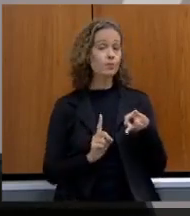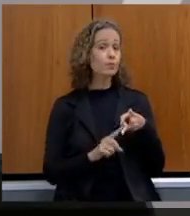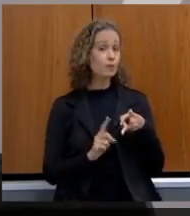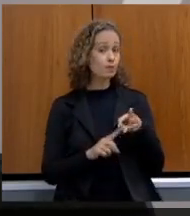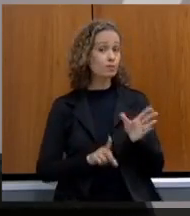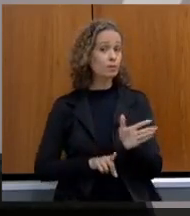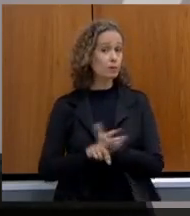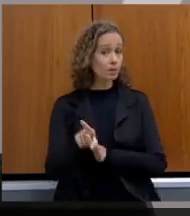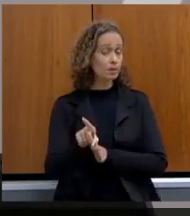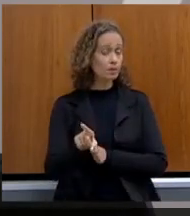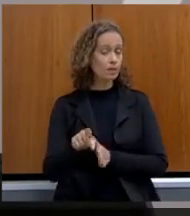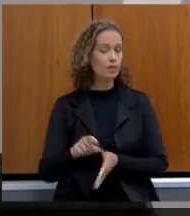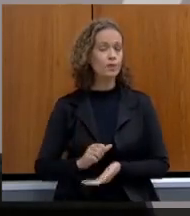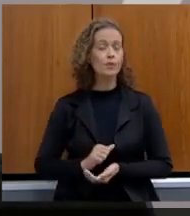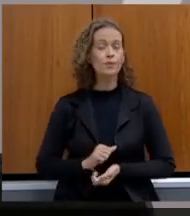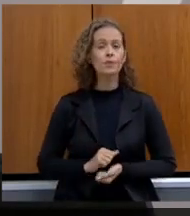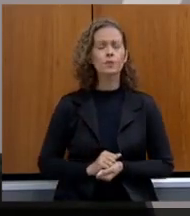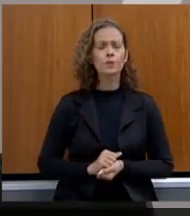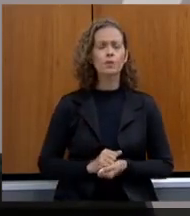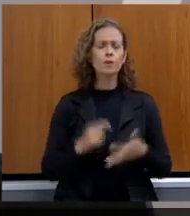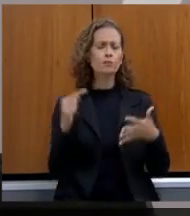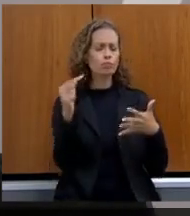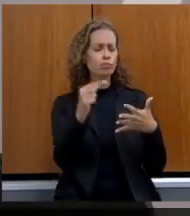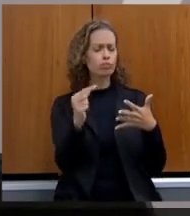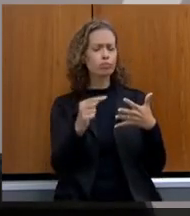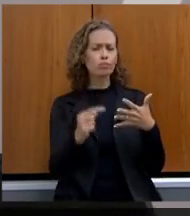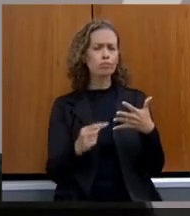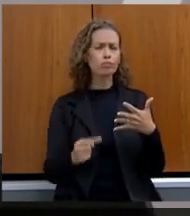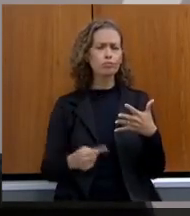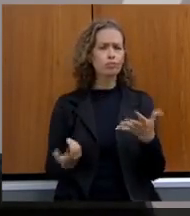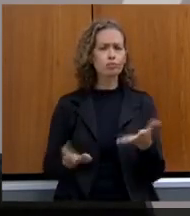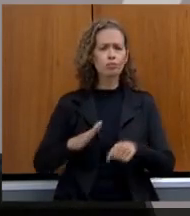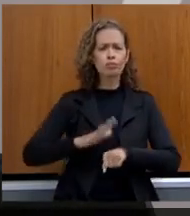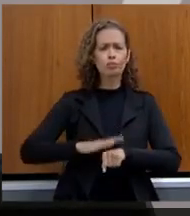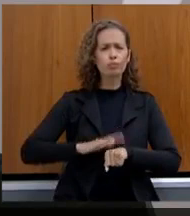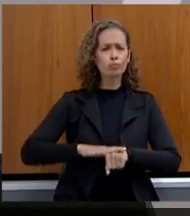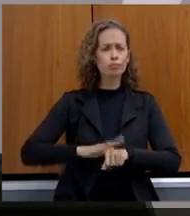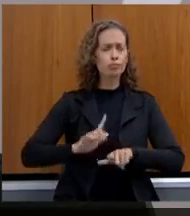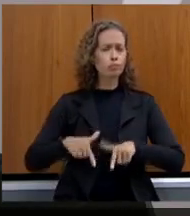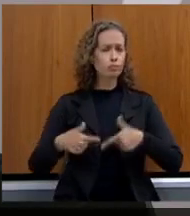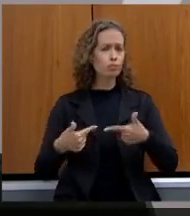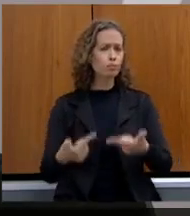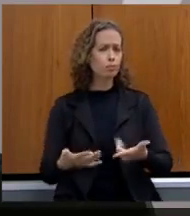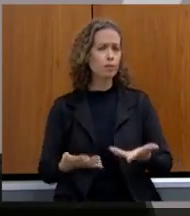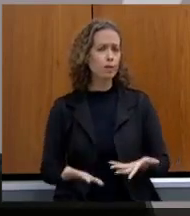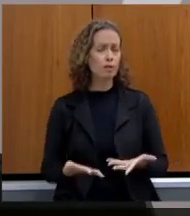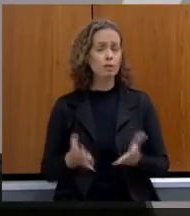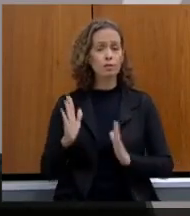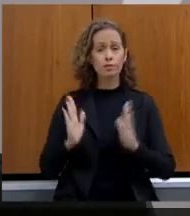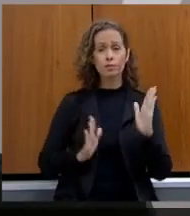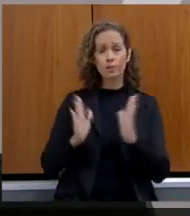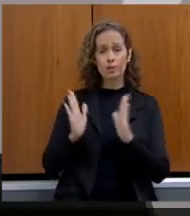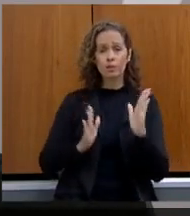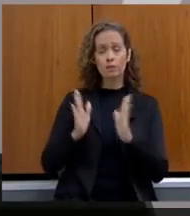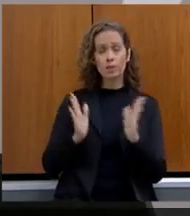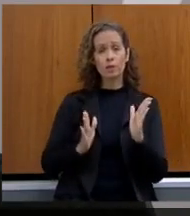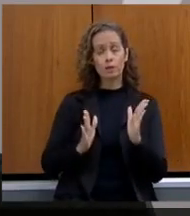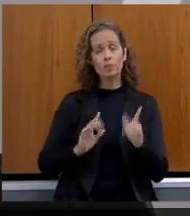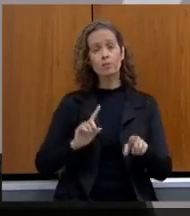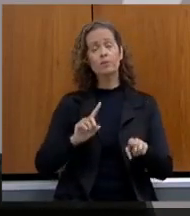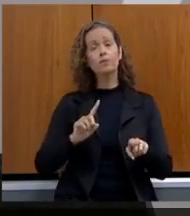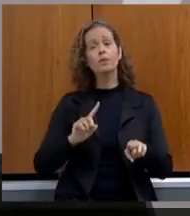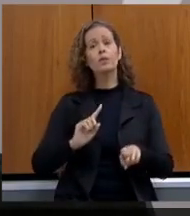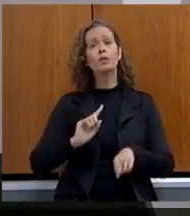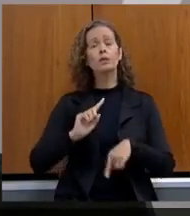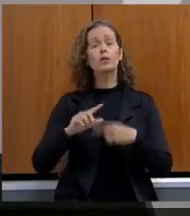secretária Quais foram as providências tomadas durante a pandemia e daqui para frente